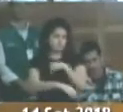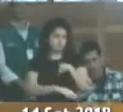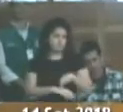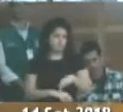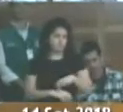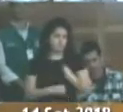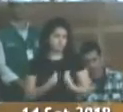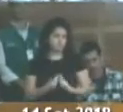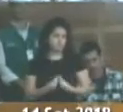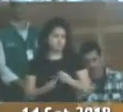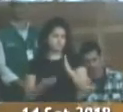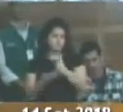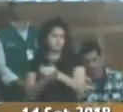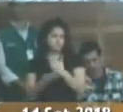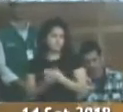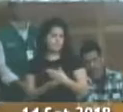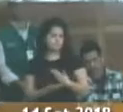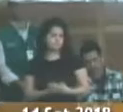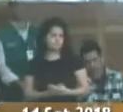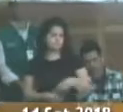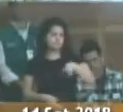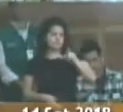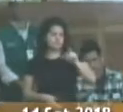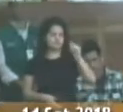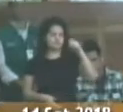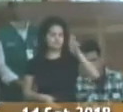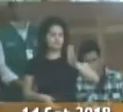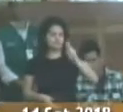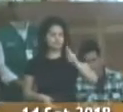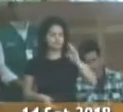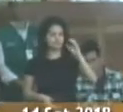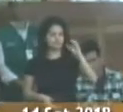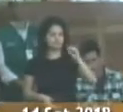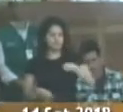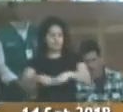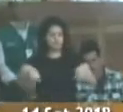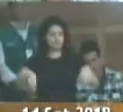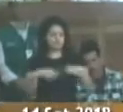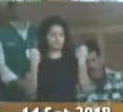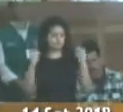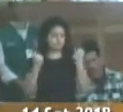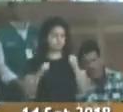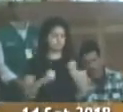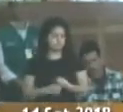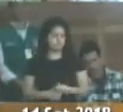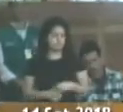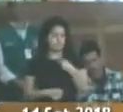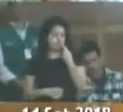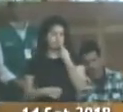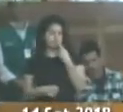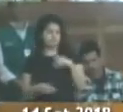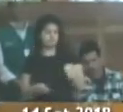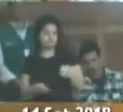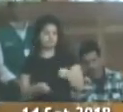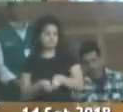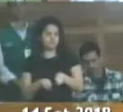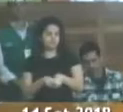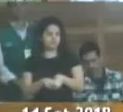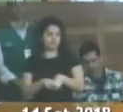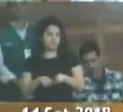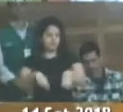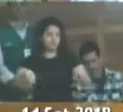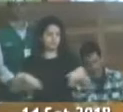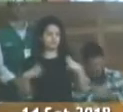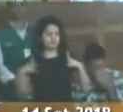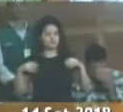como biblioteca, laboratório, quadra de esporte, auditório, no mínimo. Isso sem falar em uma área de lazer para a integração dos